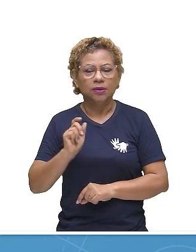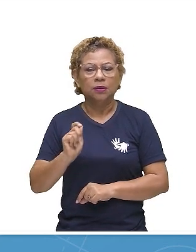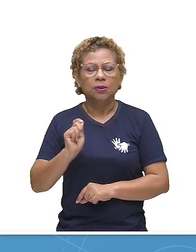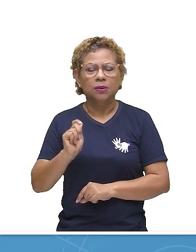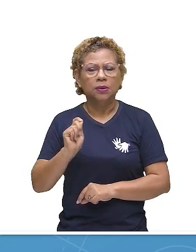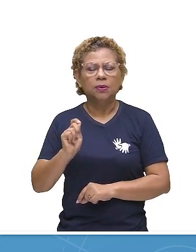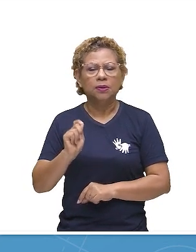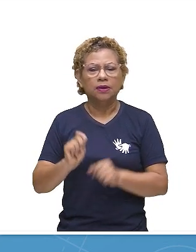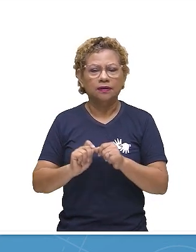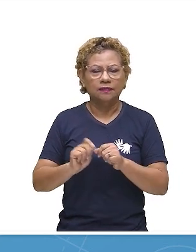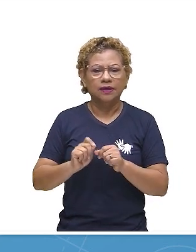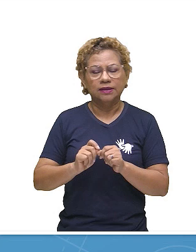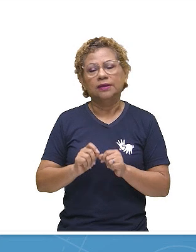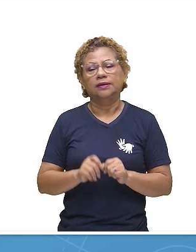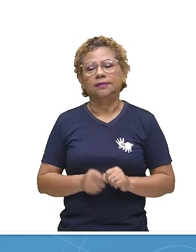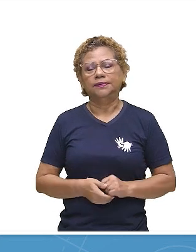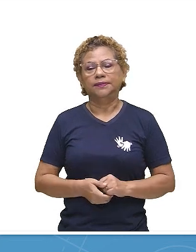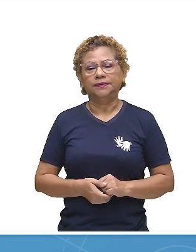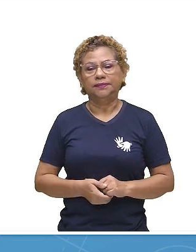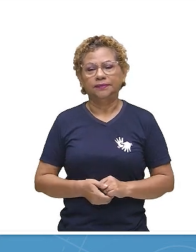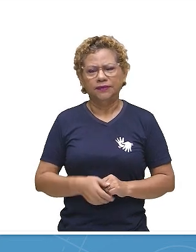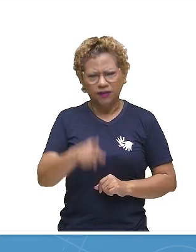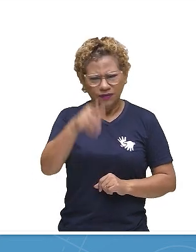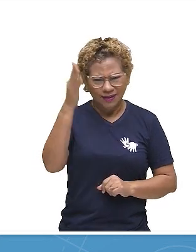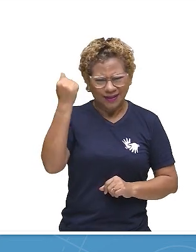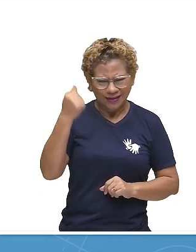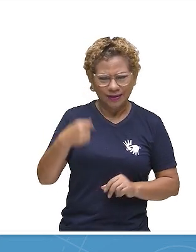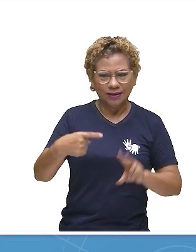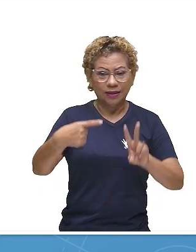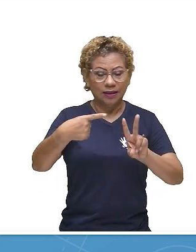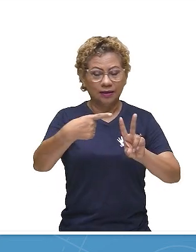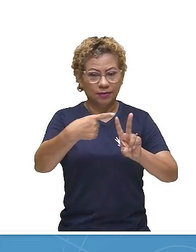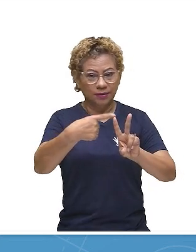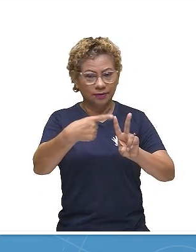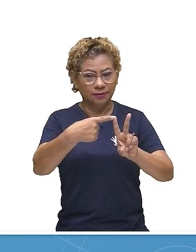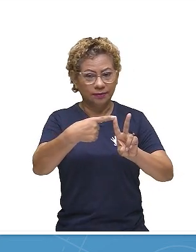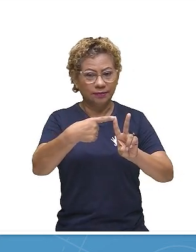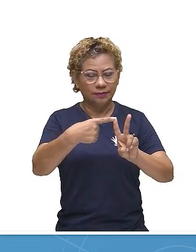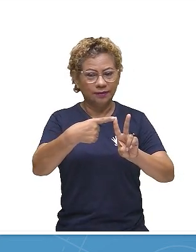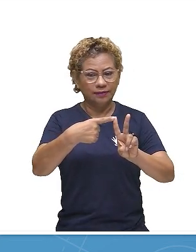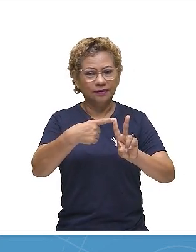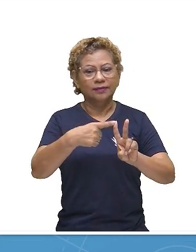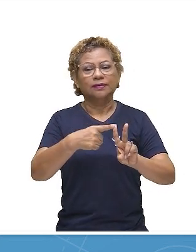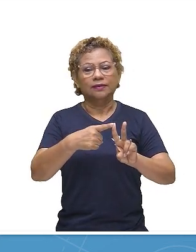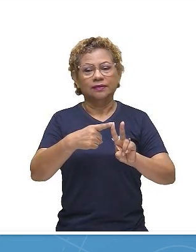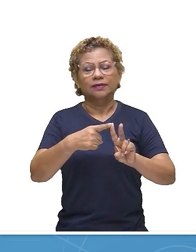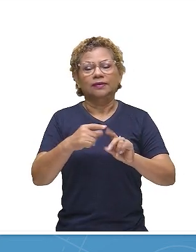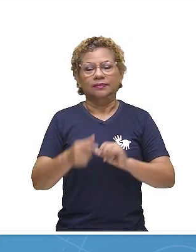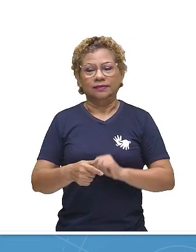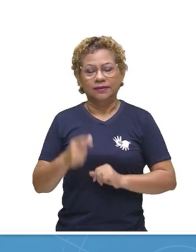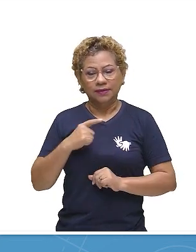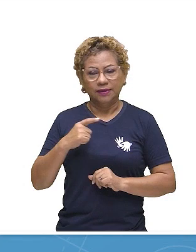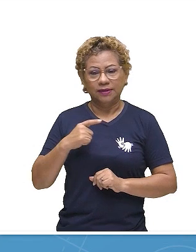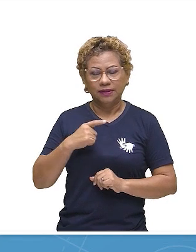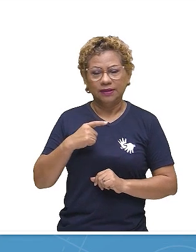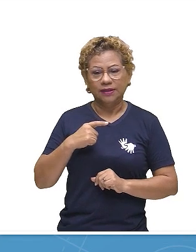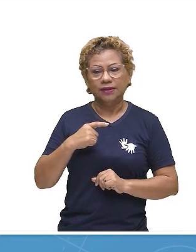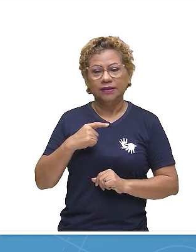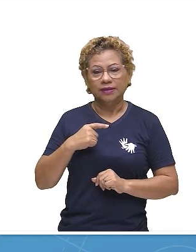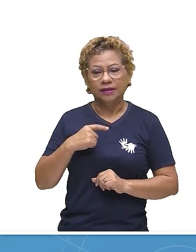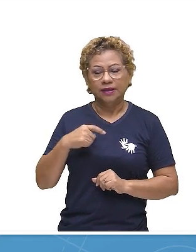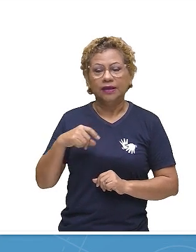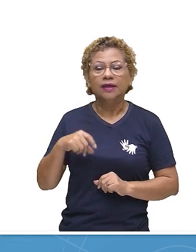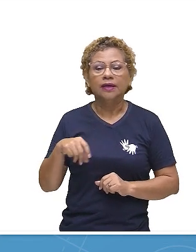então a raiz quadrada, né? Você já sabe que a área de um quadrado é a medida do lado elevado ao quadrado? Assim,